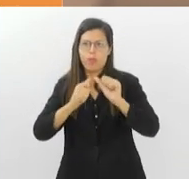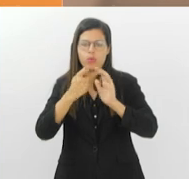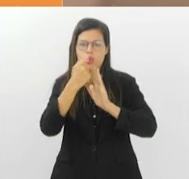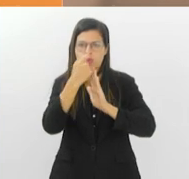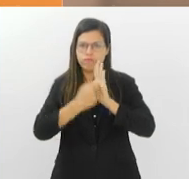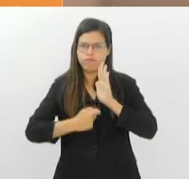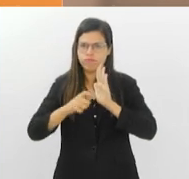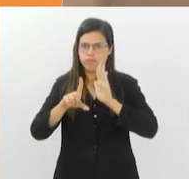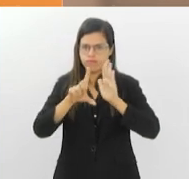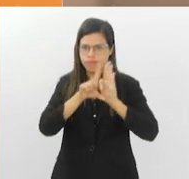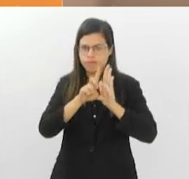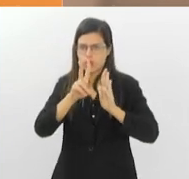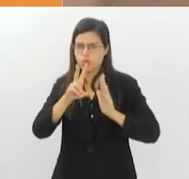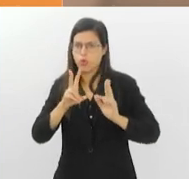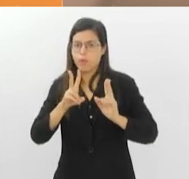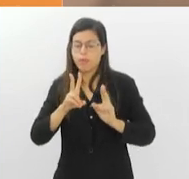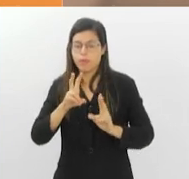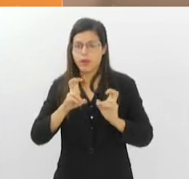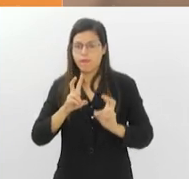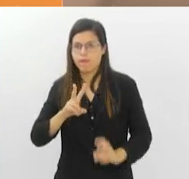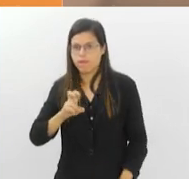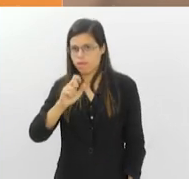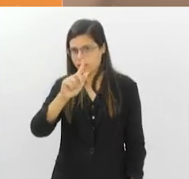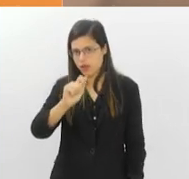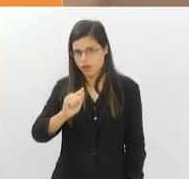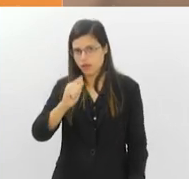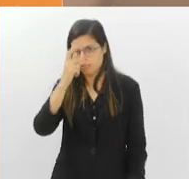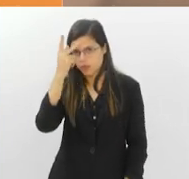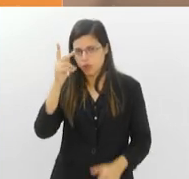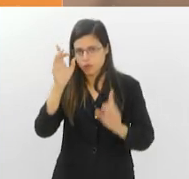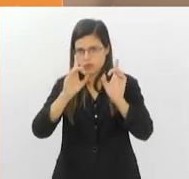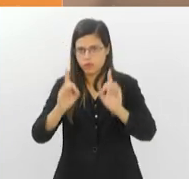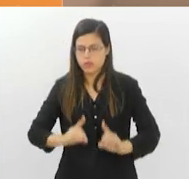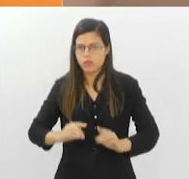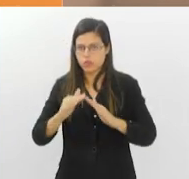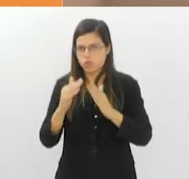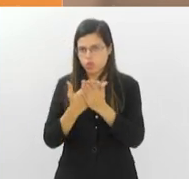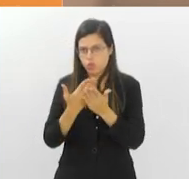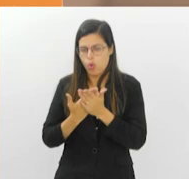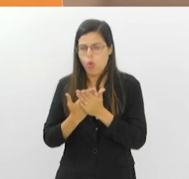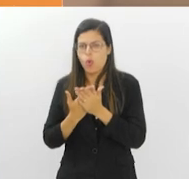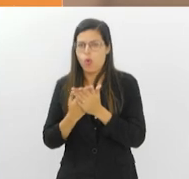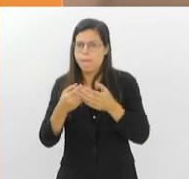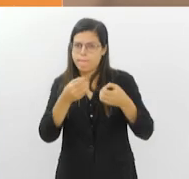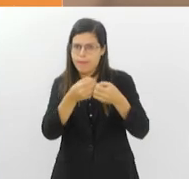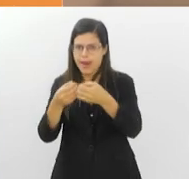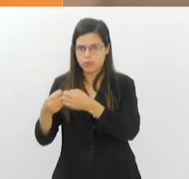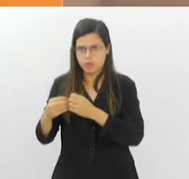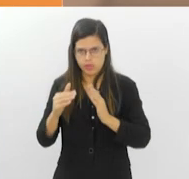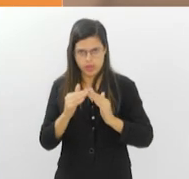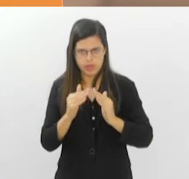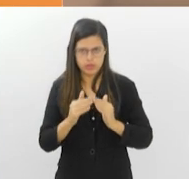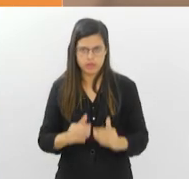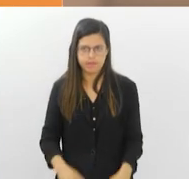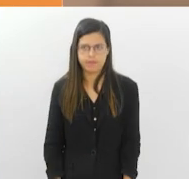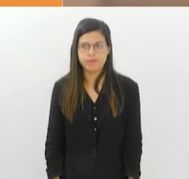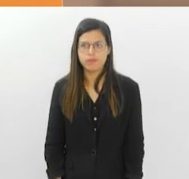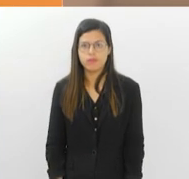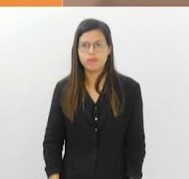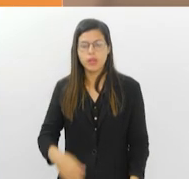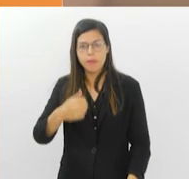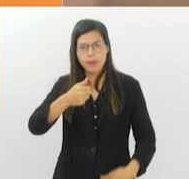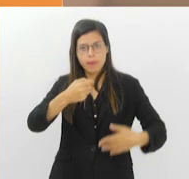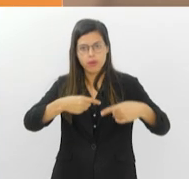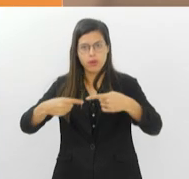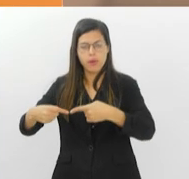lei sobre as vagas para pessoas com deficiência em escolas próximas às residências. Em primeira discussão,